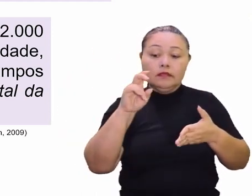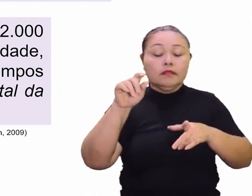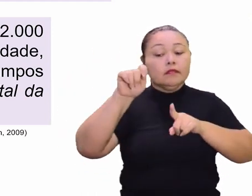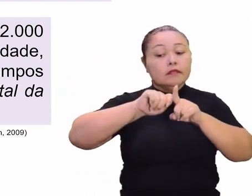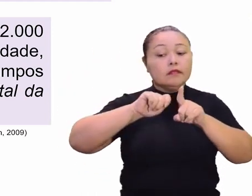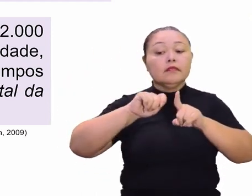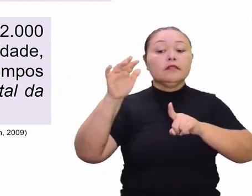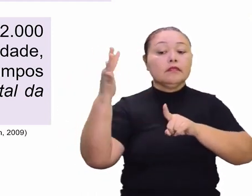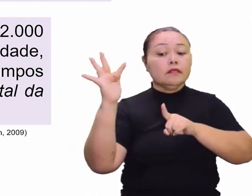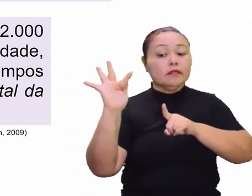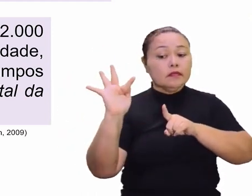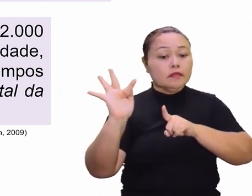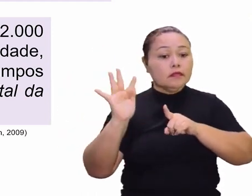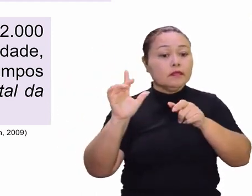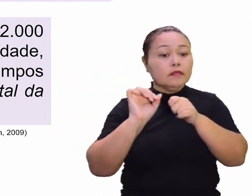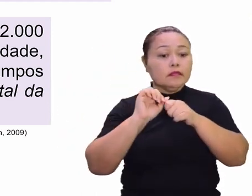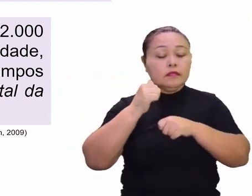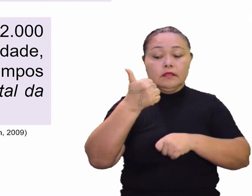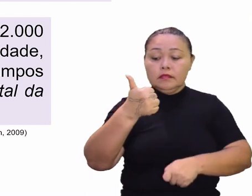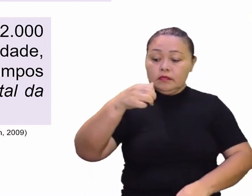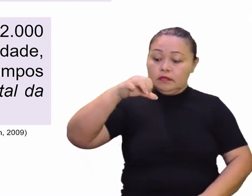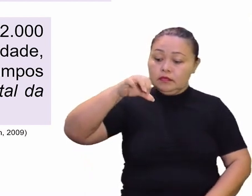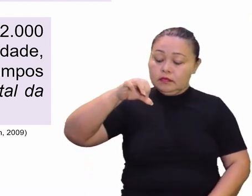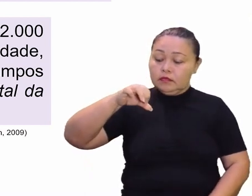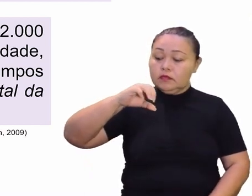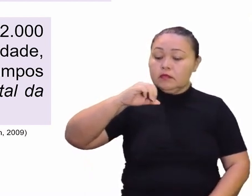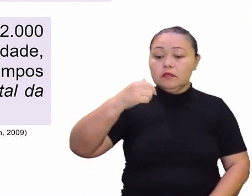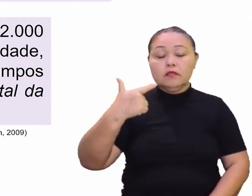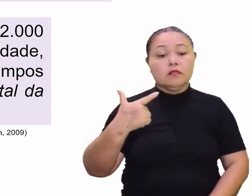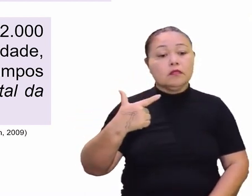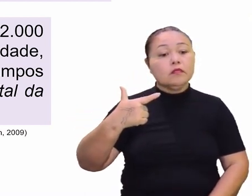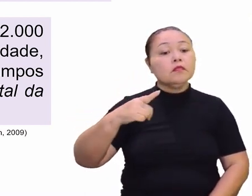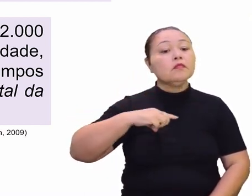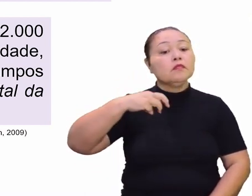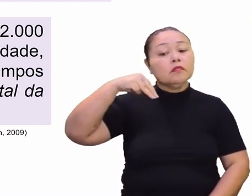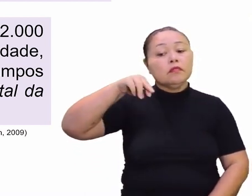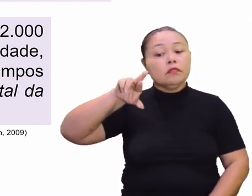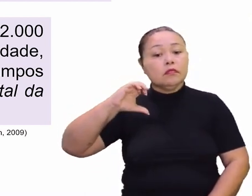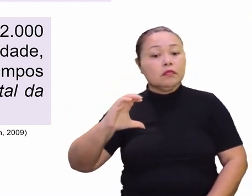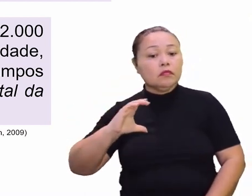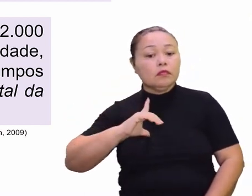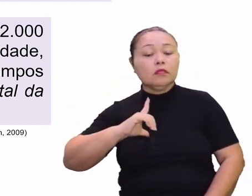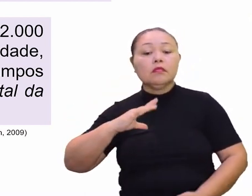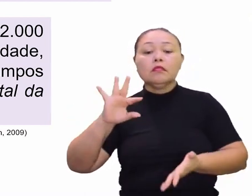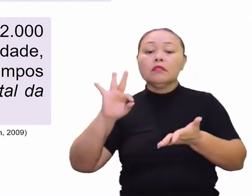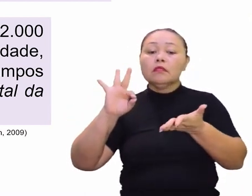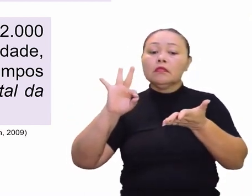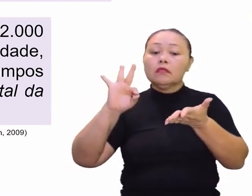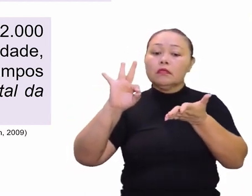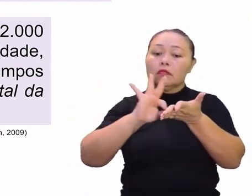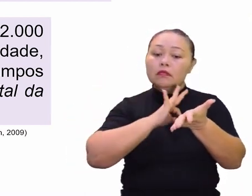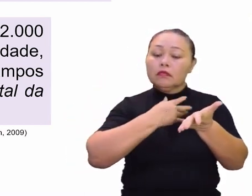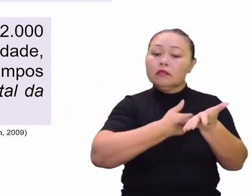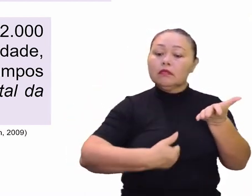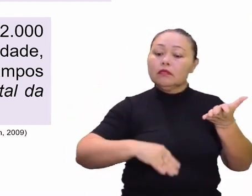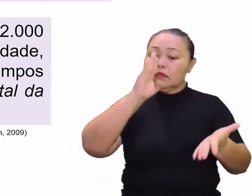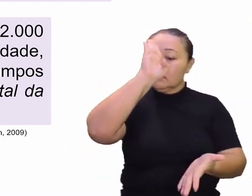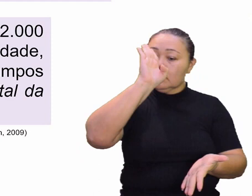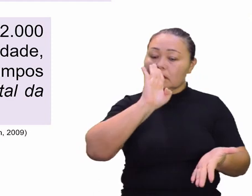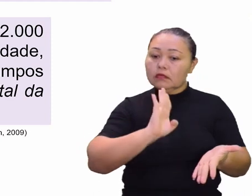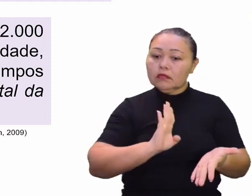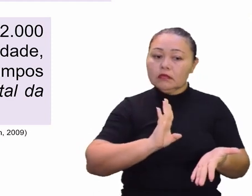2 de 1909, a MMRC assinou com o governo brasileiro um contrato